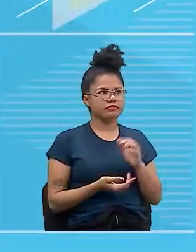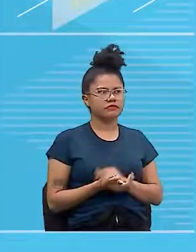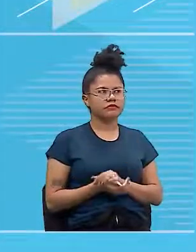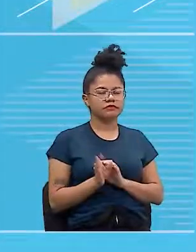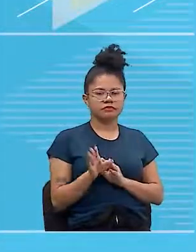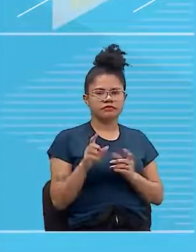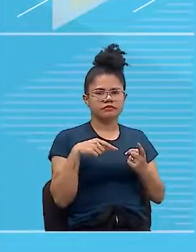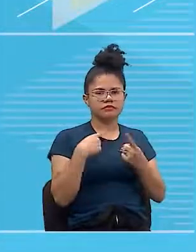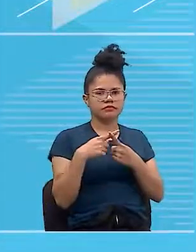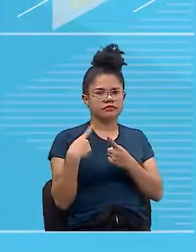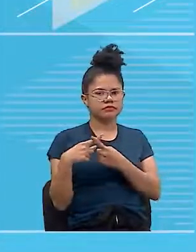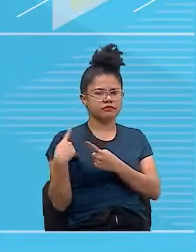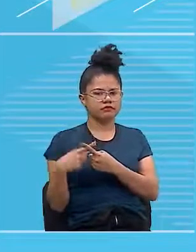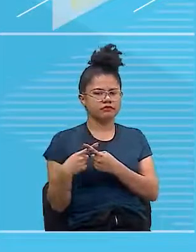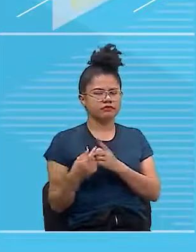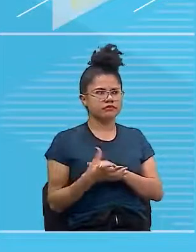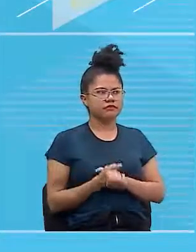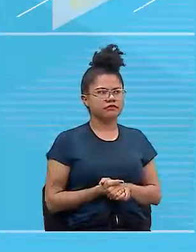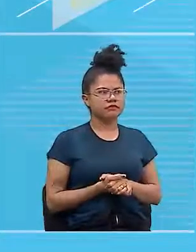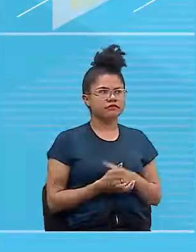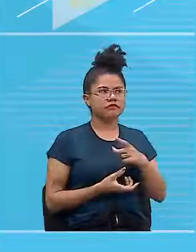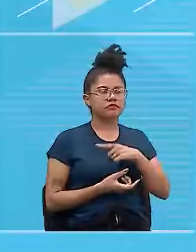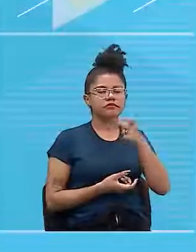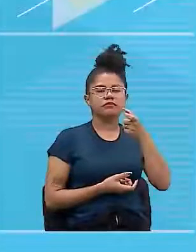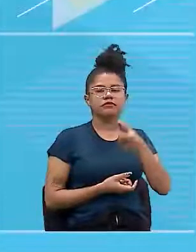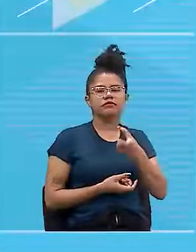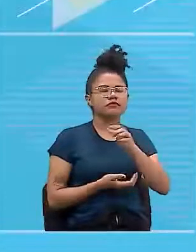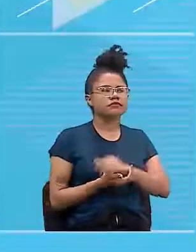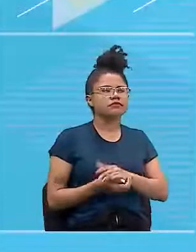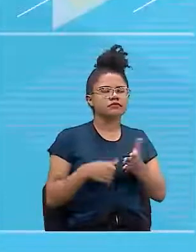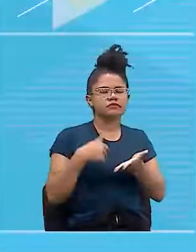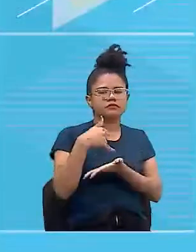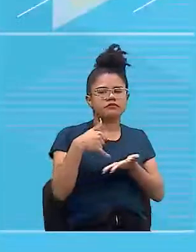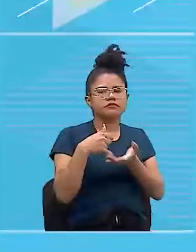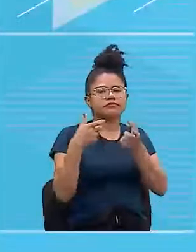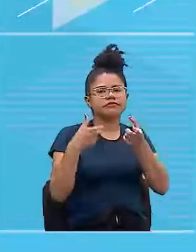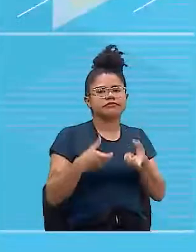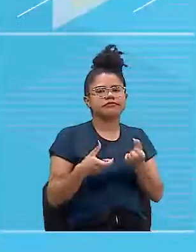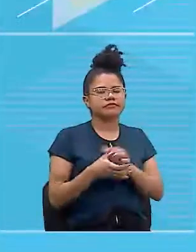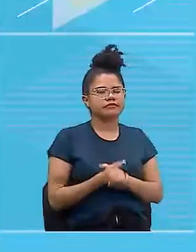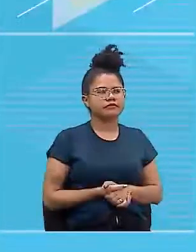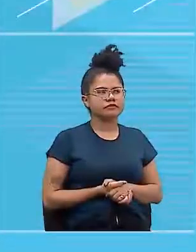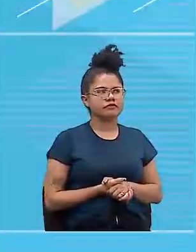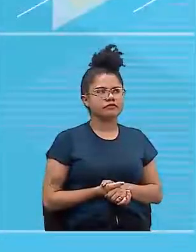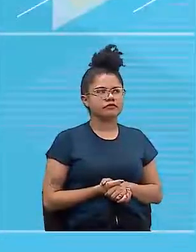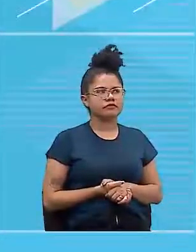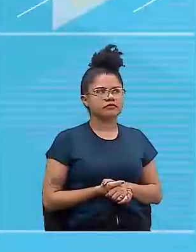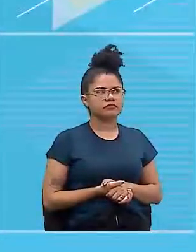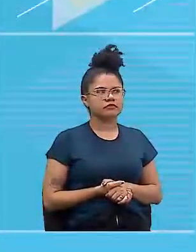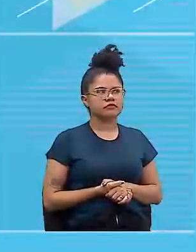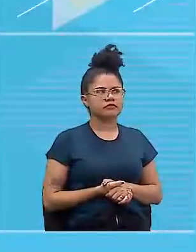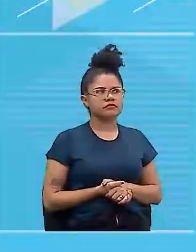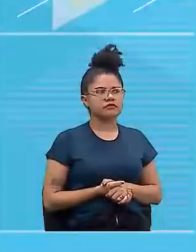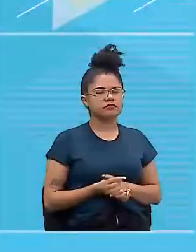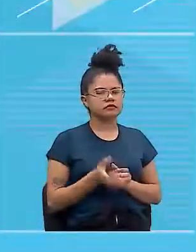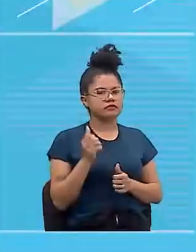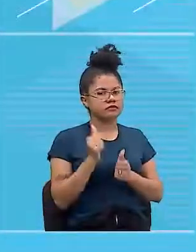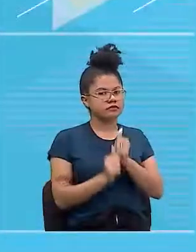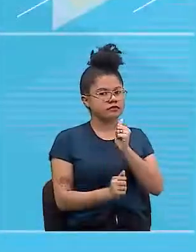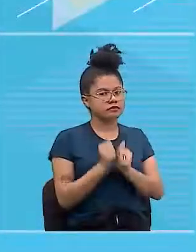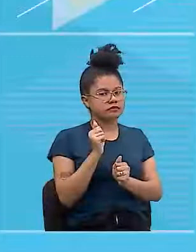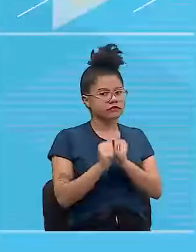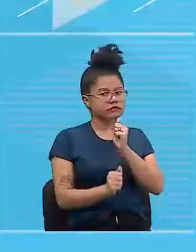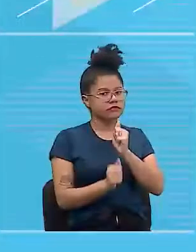aqui somada né carboidrato que veio da onde o carboidrato que veio do arroz